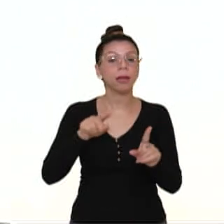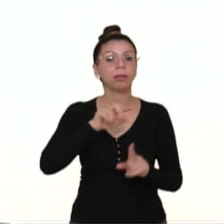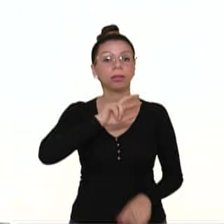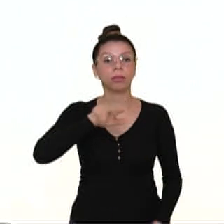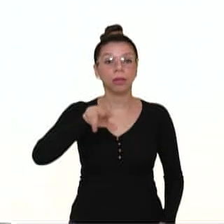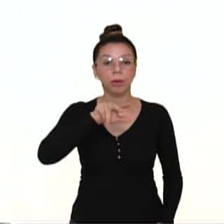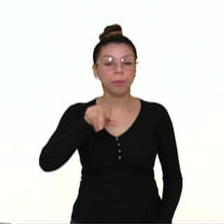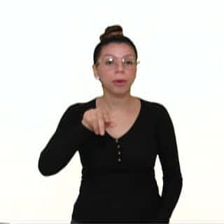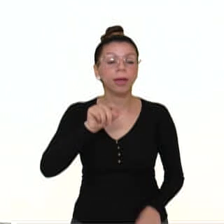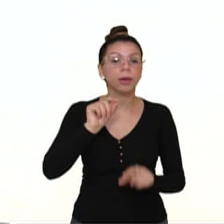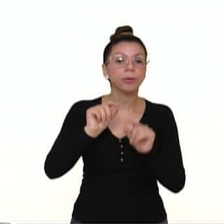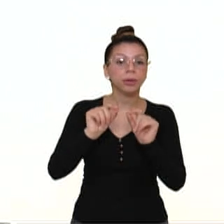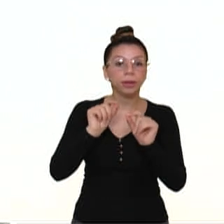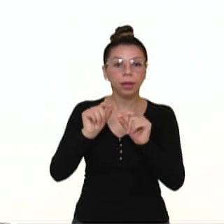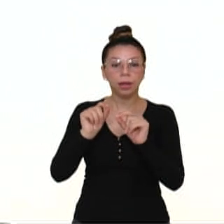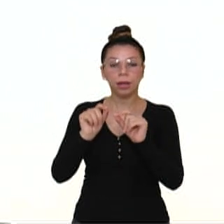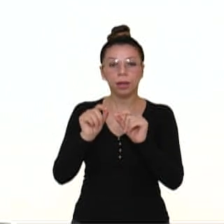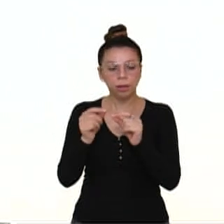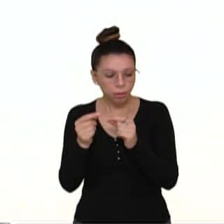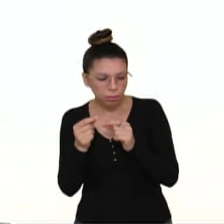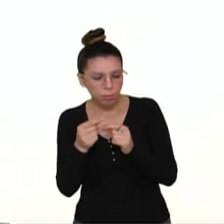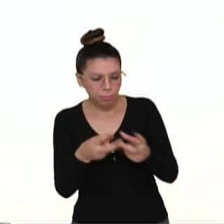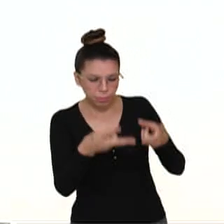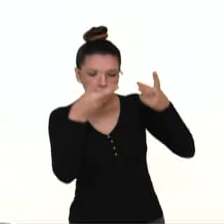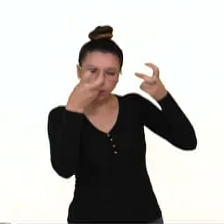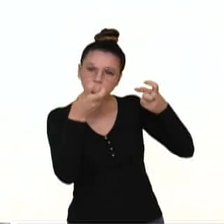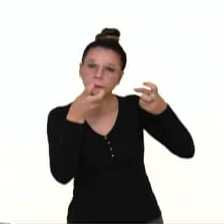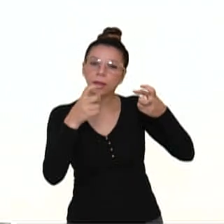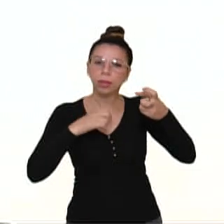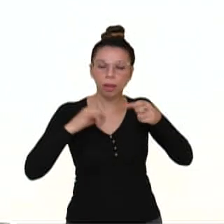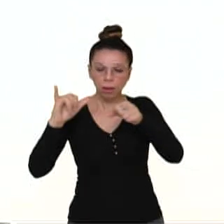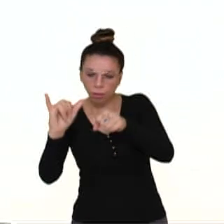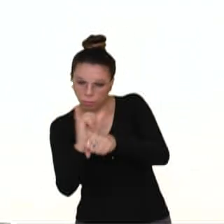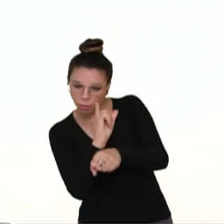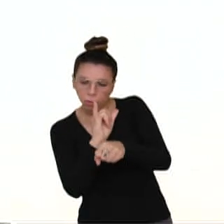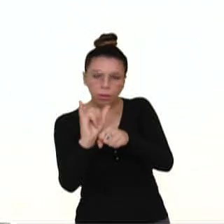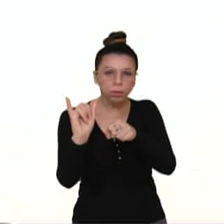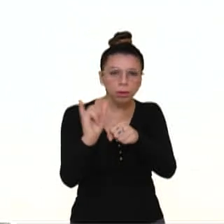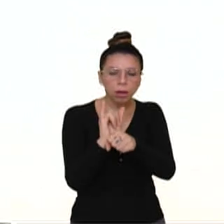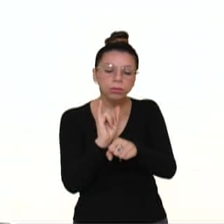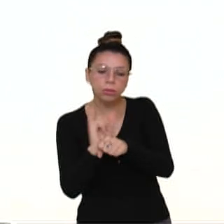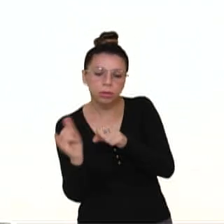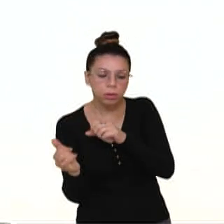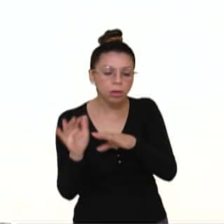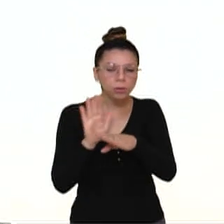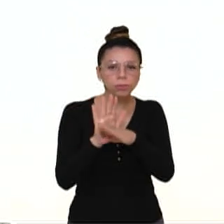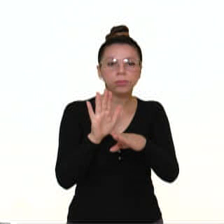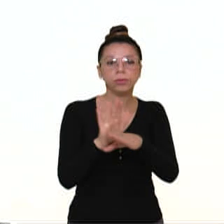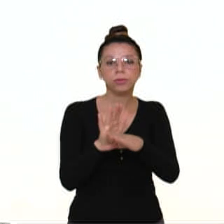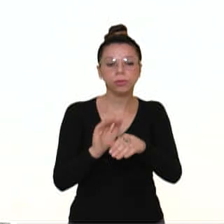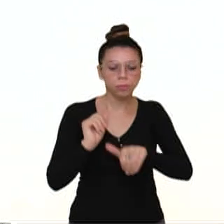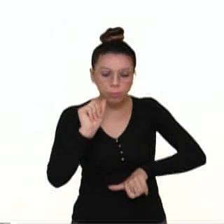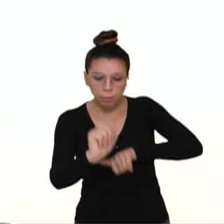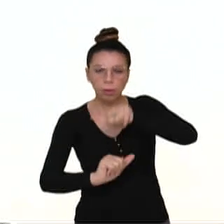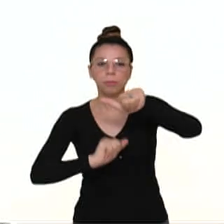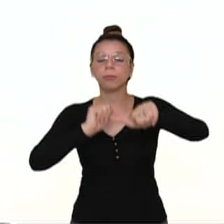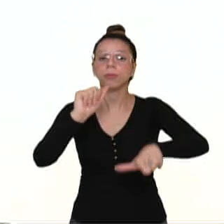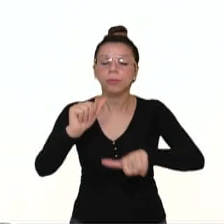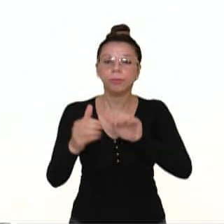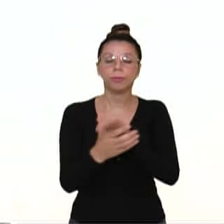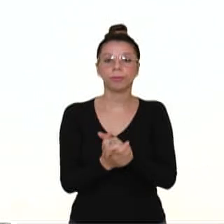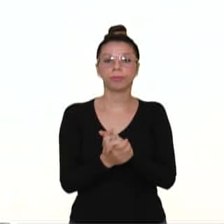detectá-las e combatê-las. Há técnicas e cuidados que colaboram para mudar esse cenário, sendo a